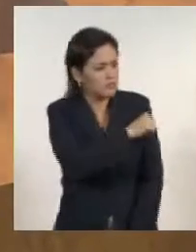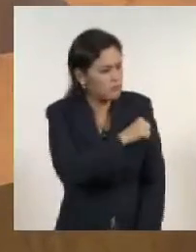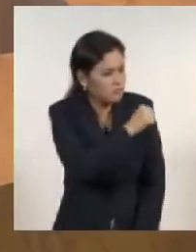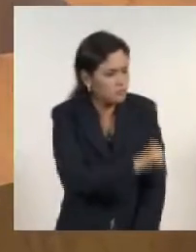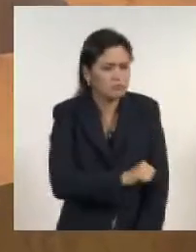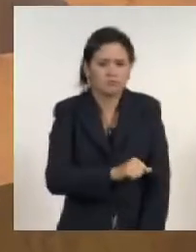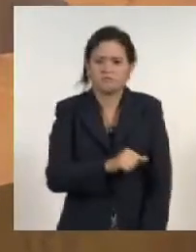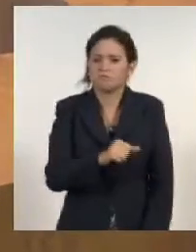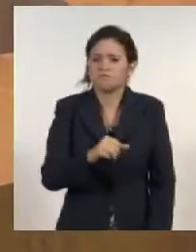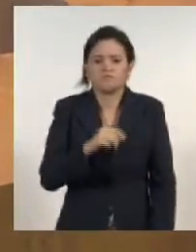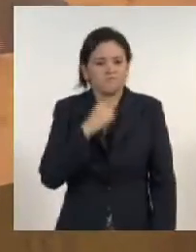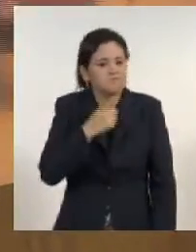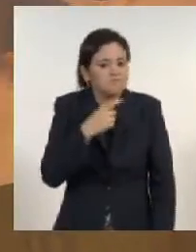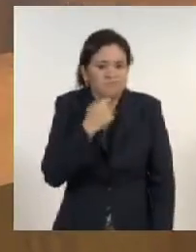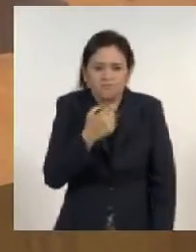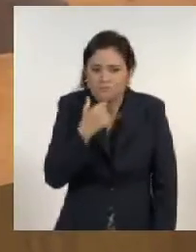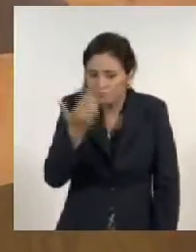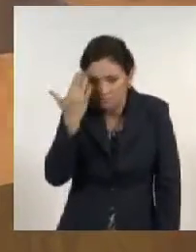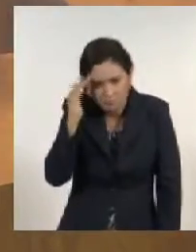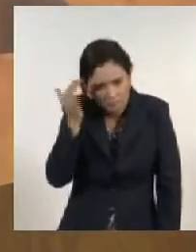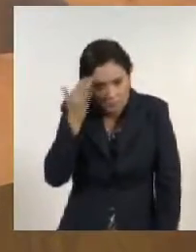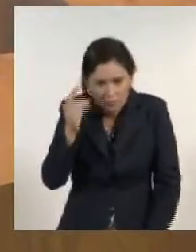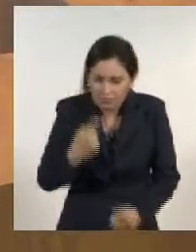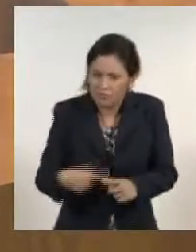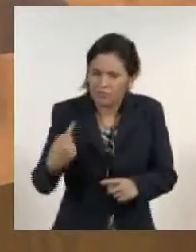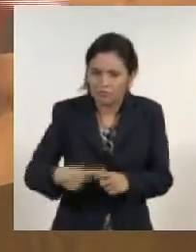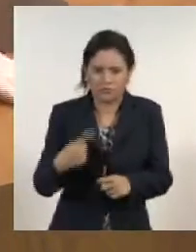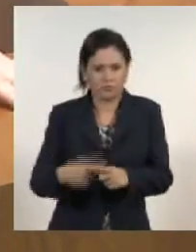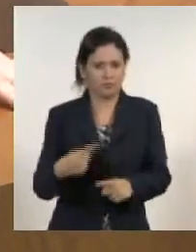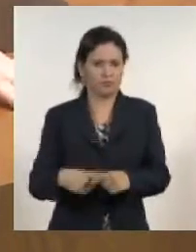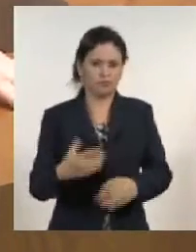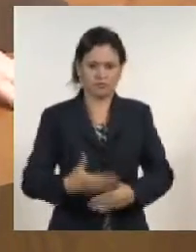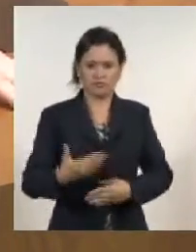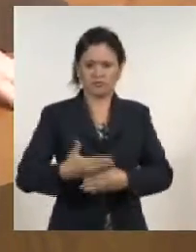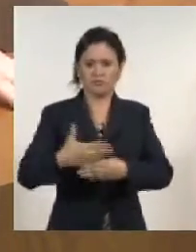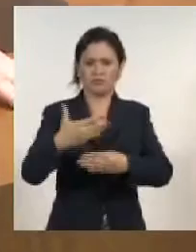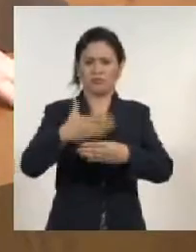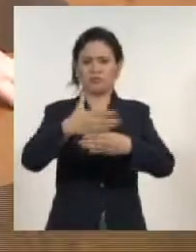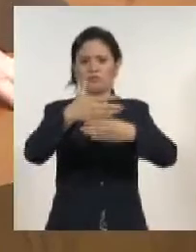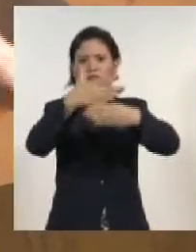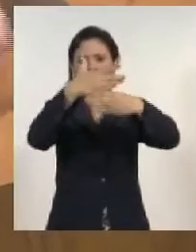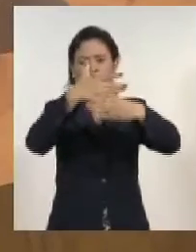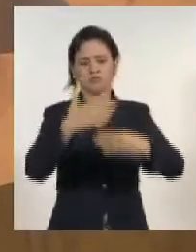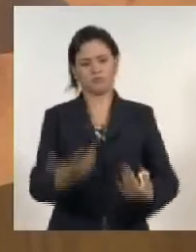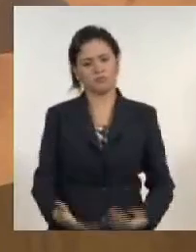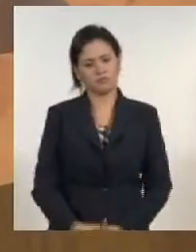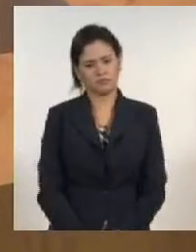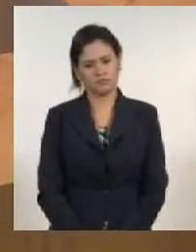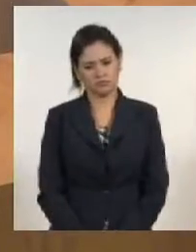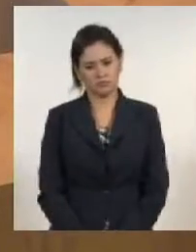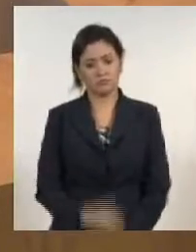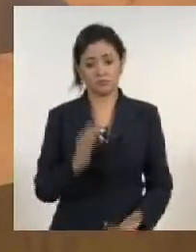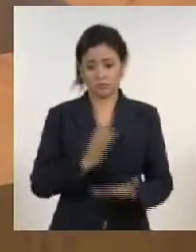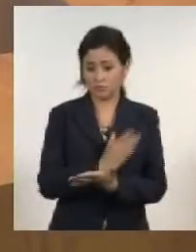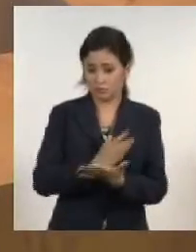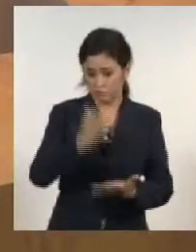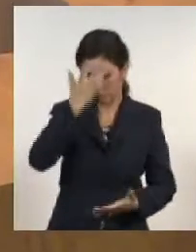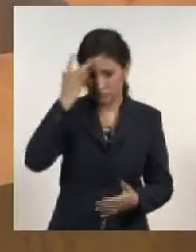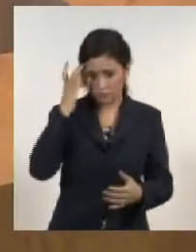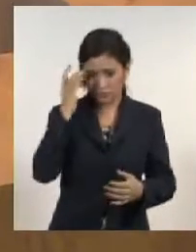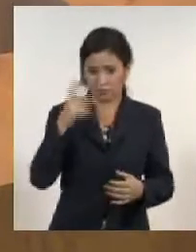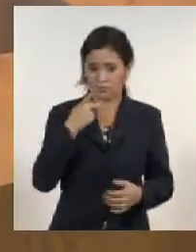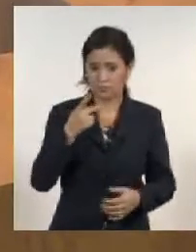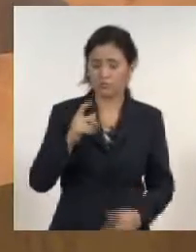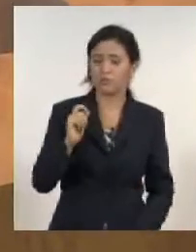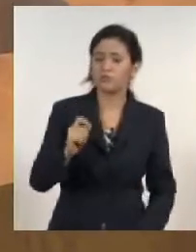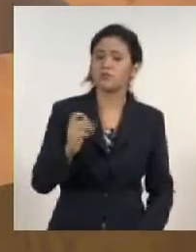conseguiu entender a razão de uma parede de gesso que atravessava o hospital e dividia em dois. Há quem diga que queriam inaugurar a